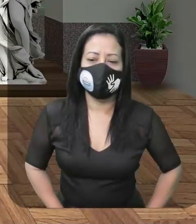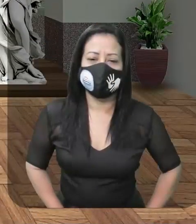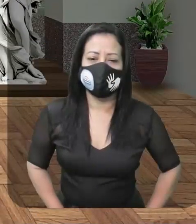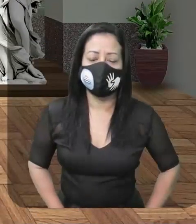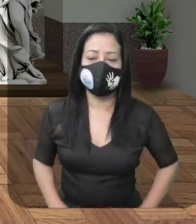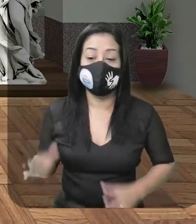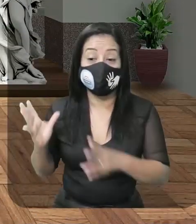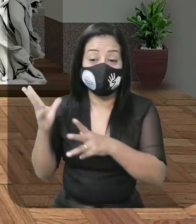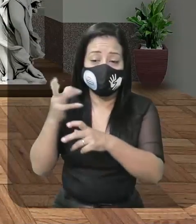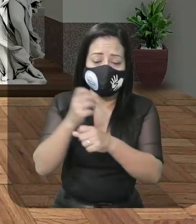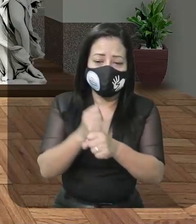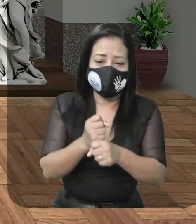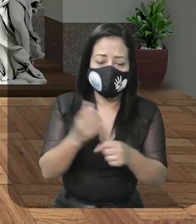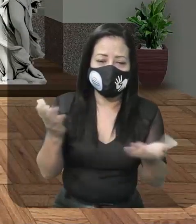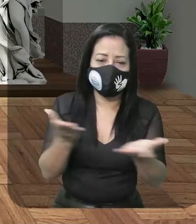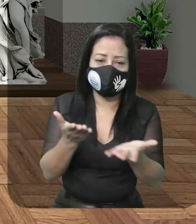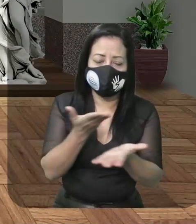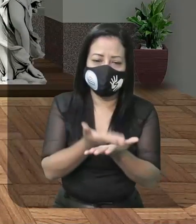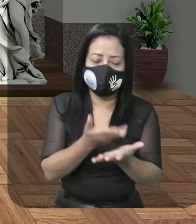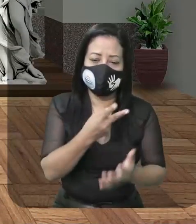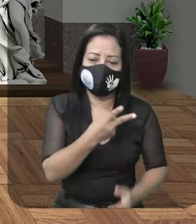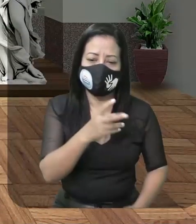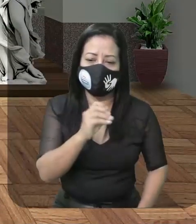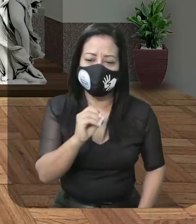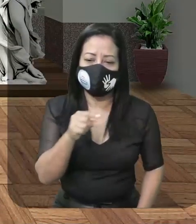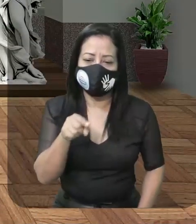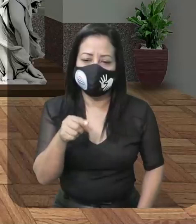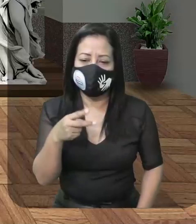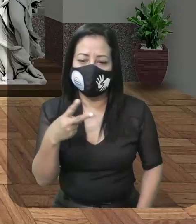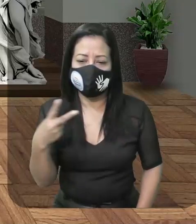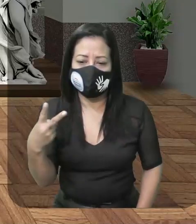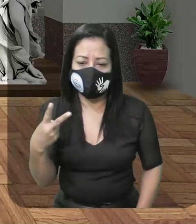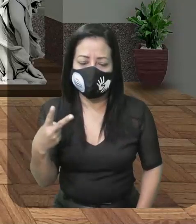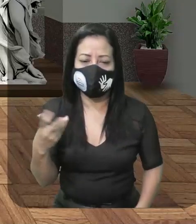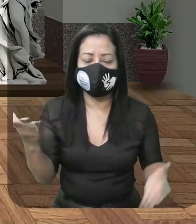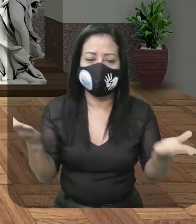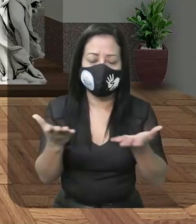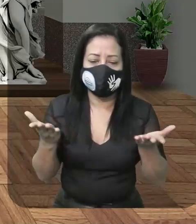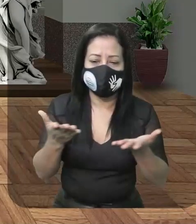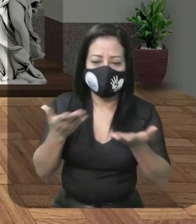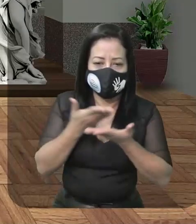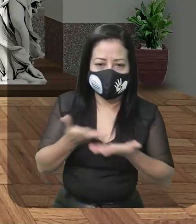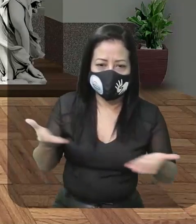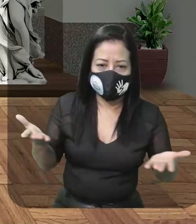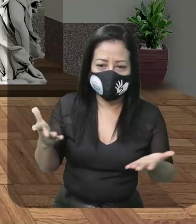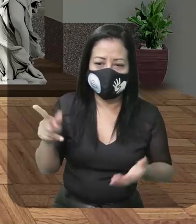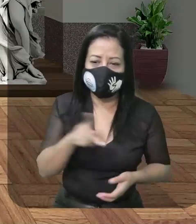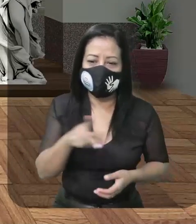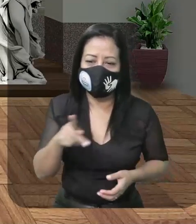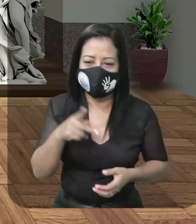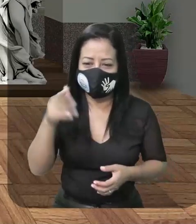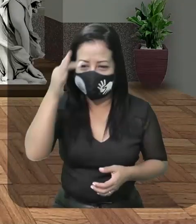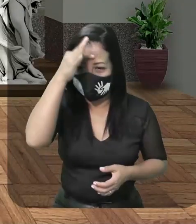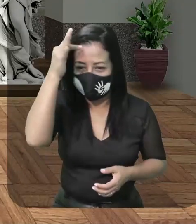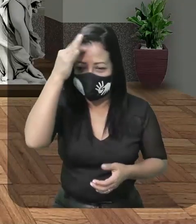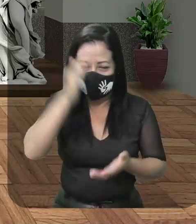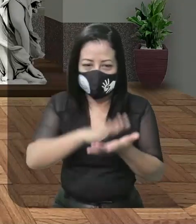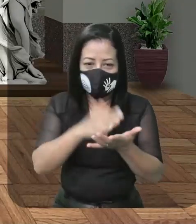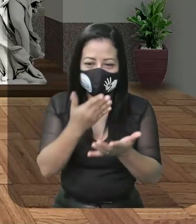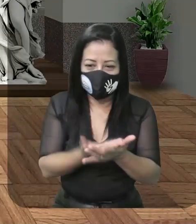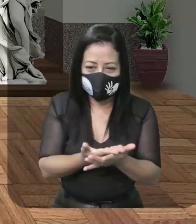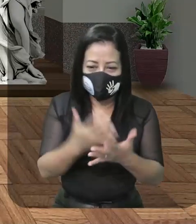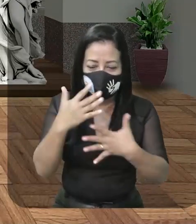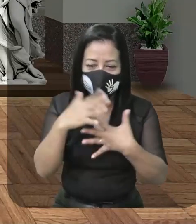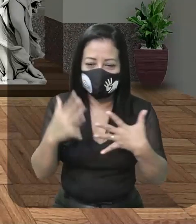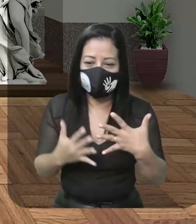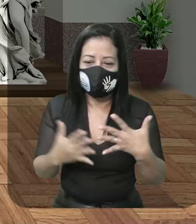Chegamos na revisão da aula 20.2. Agora nós estamos aqui, eu e a professora Cléfia, que é nossa intérprete, nós estamos